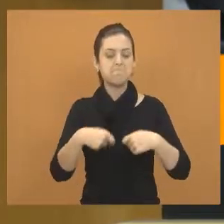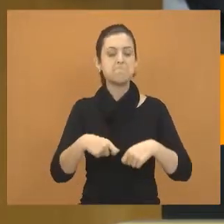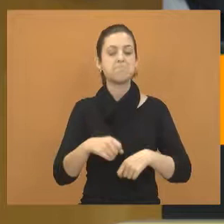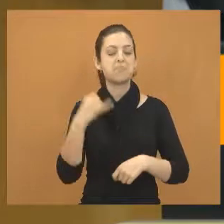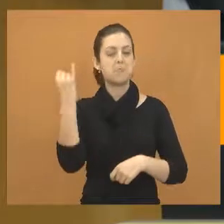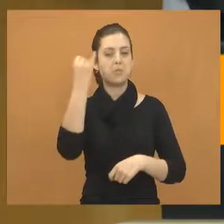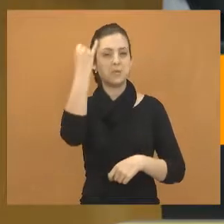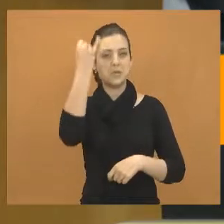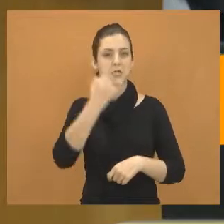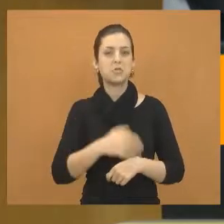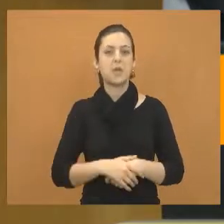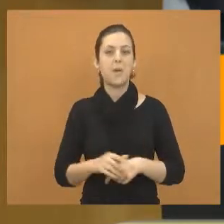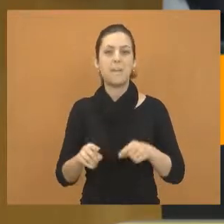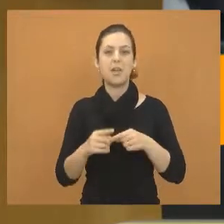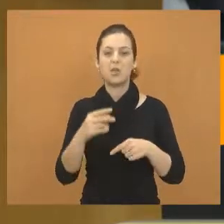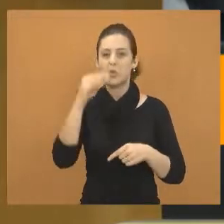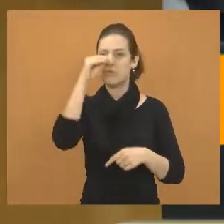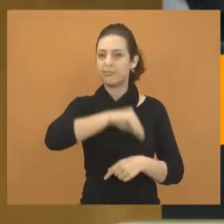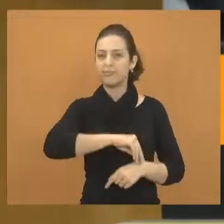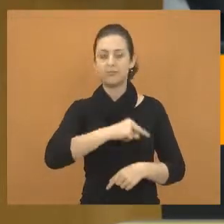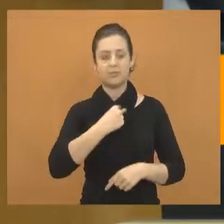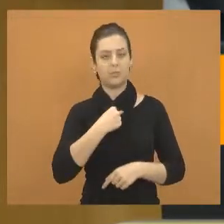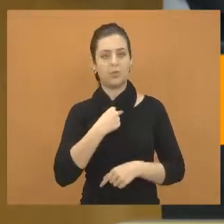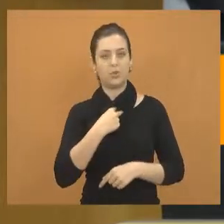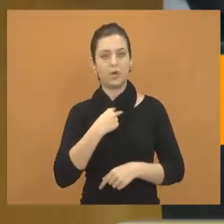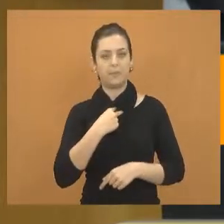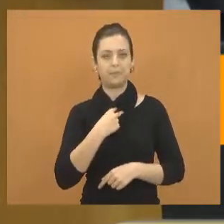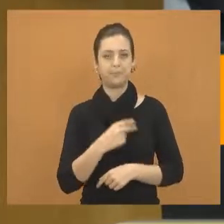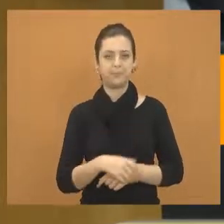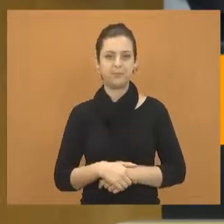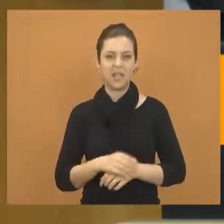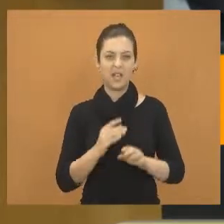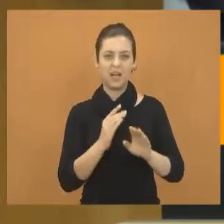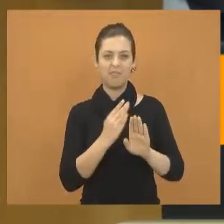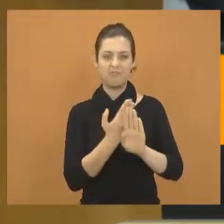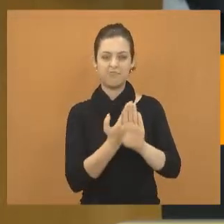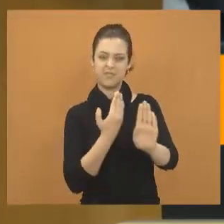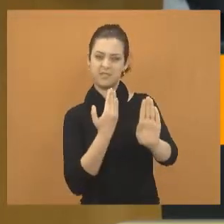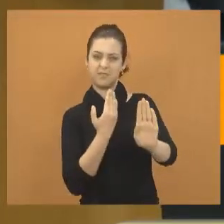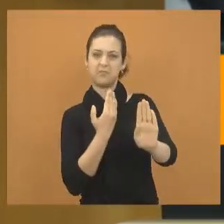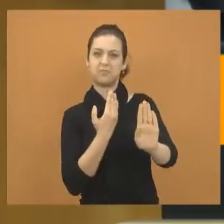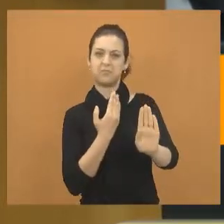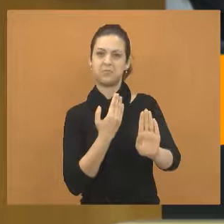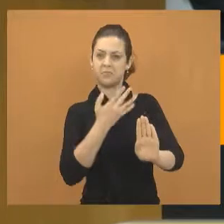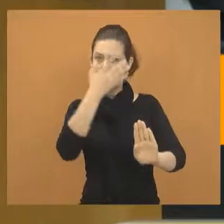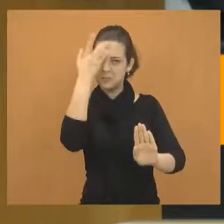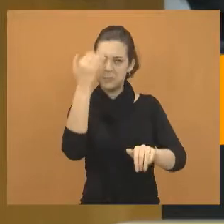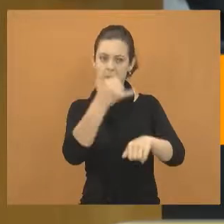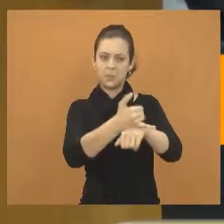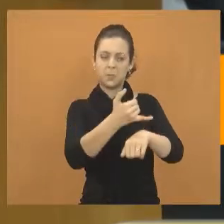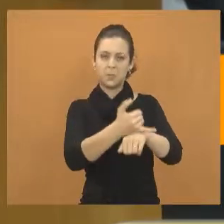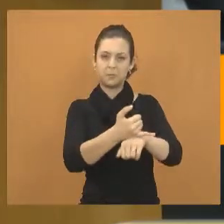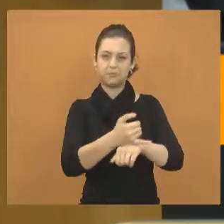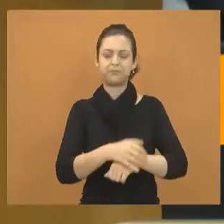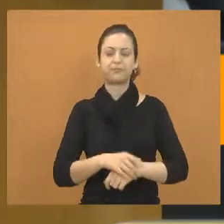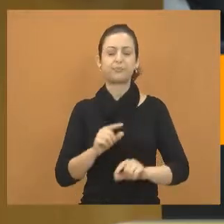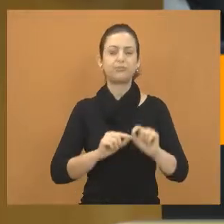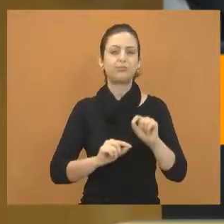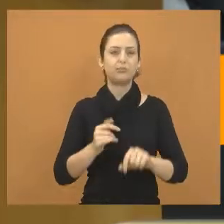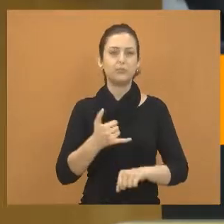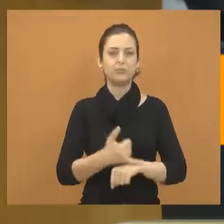necessidade. A gente não pode desistir, mas ela não está totalmente afastada, porque quem gere